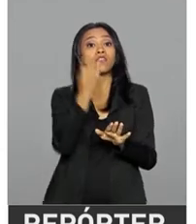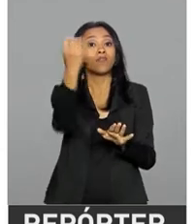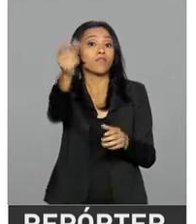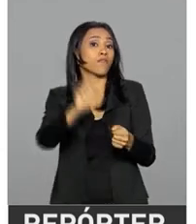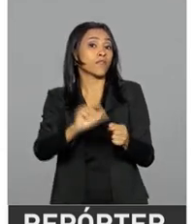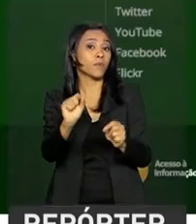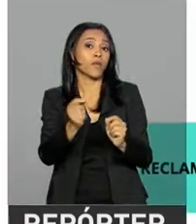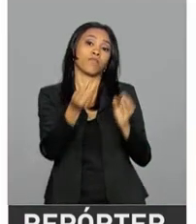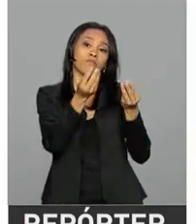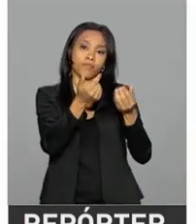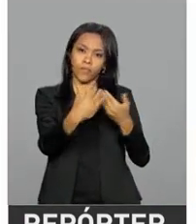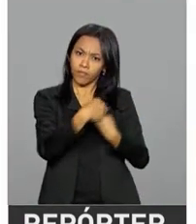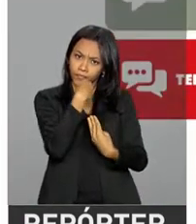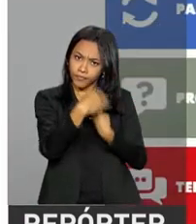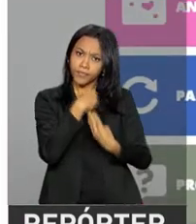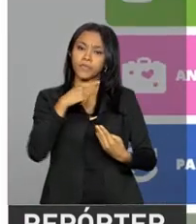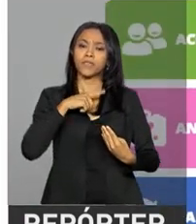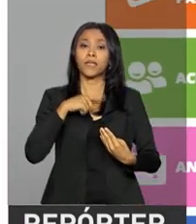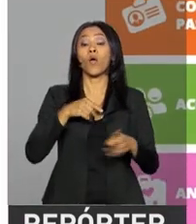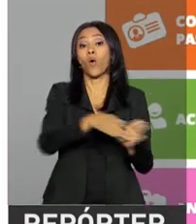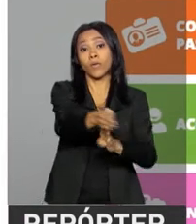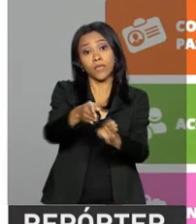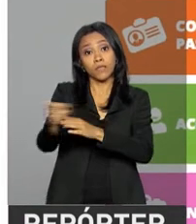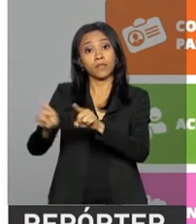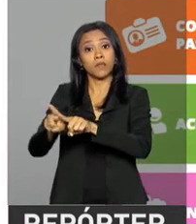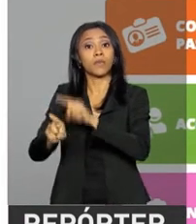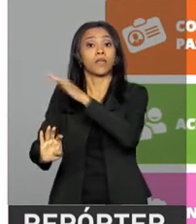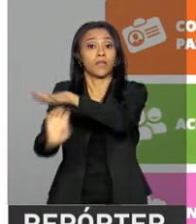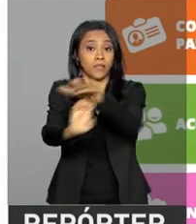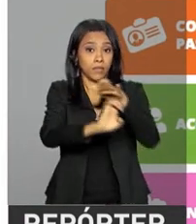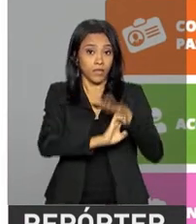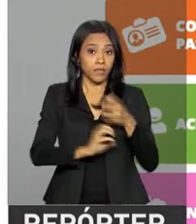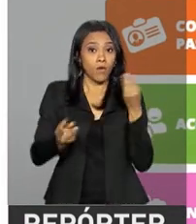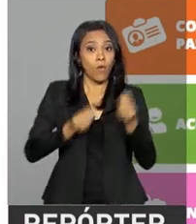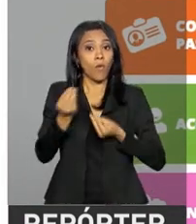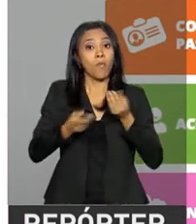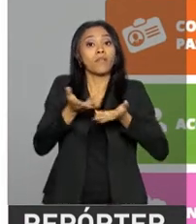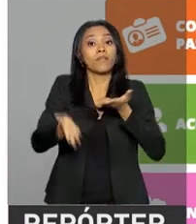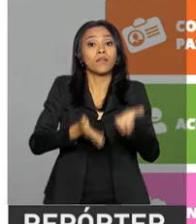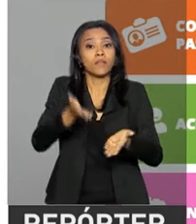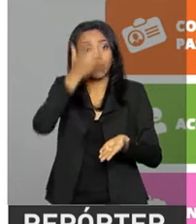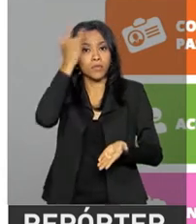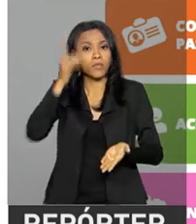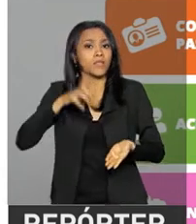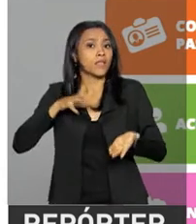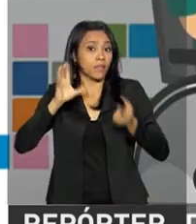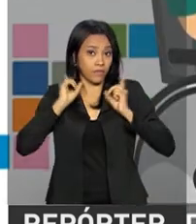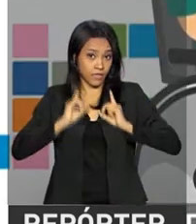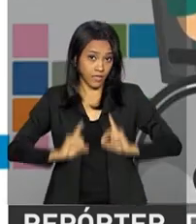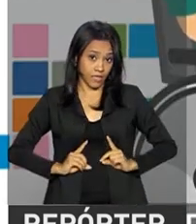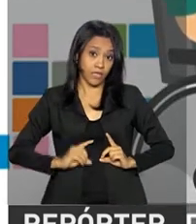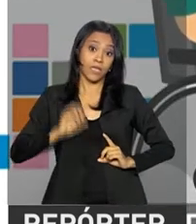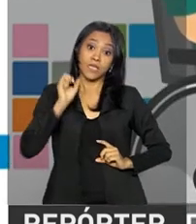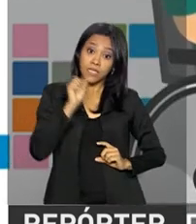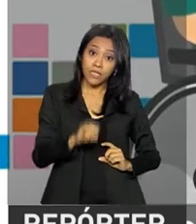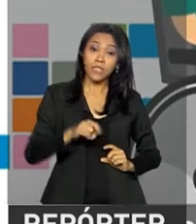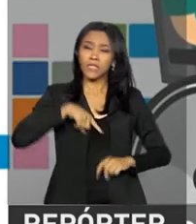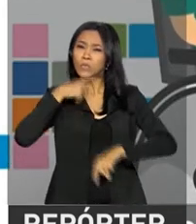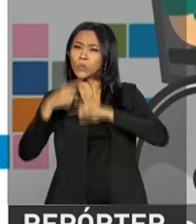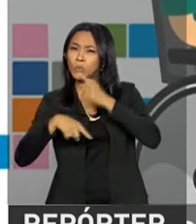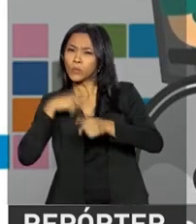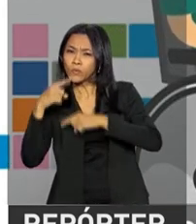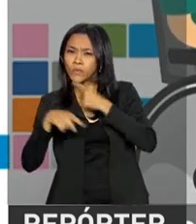companhias de transporte há como atender uma pessoa com deficiência entre outras informações e se ainda restar alguma dúvida